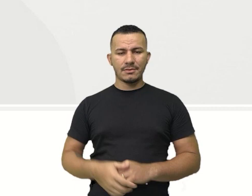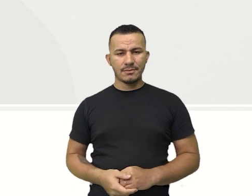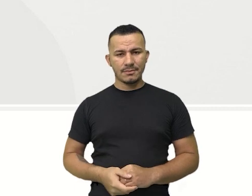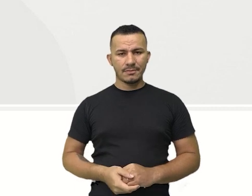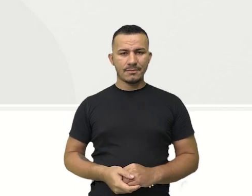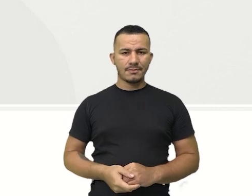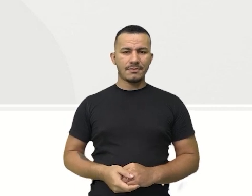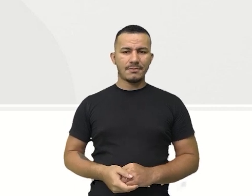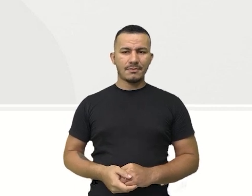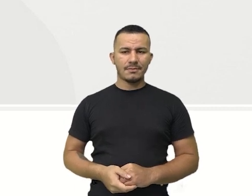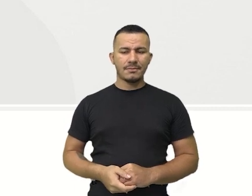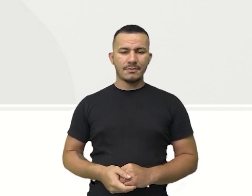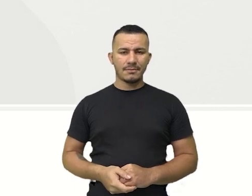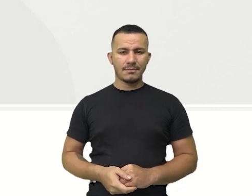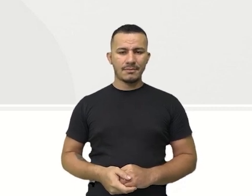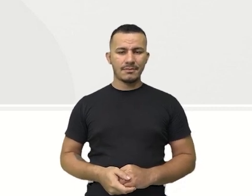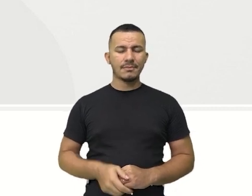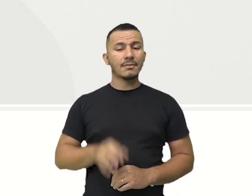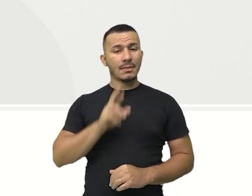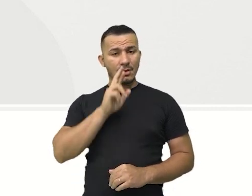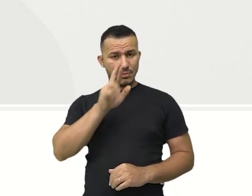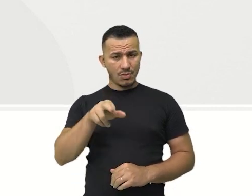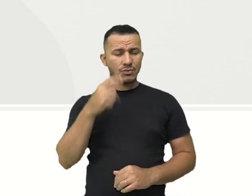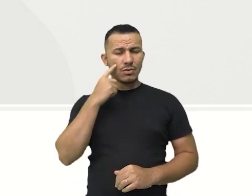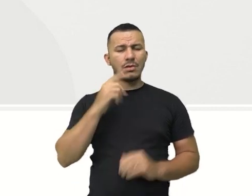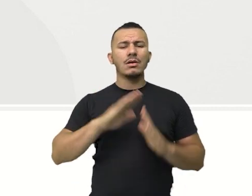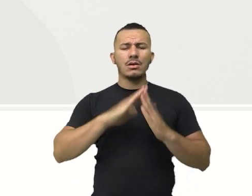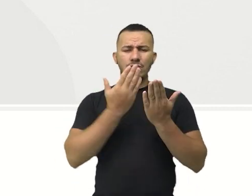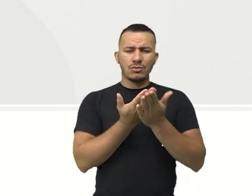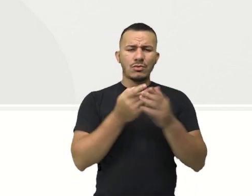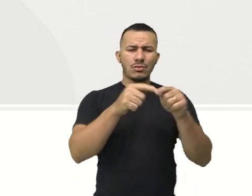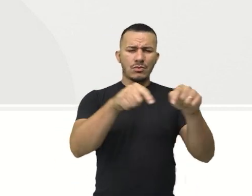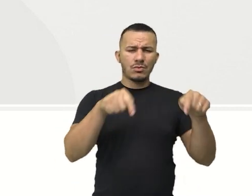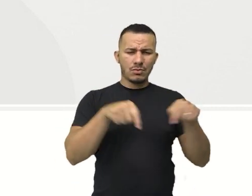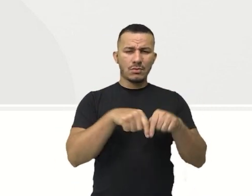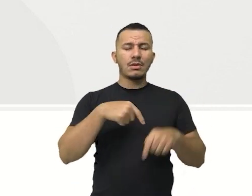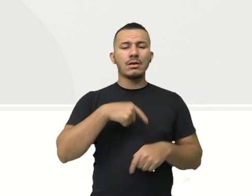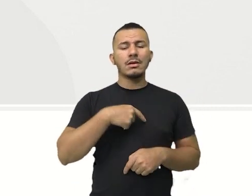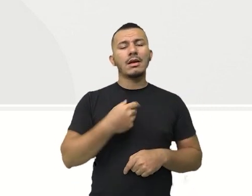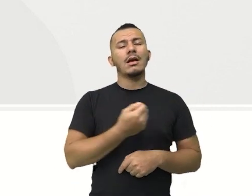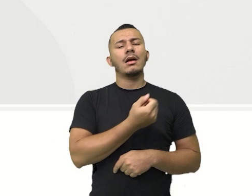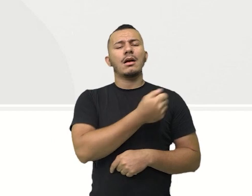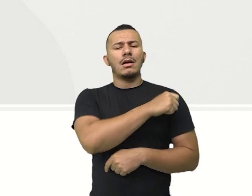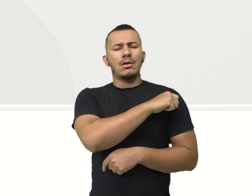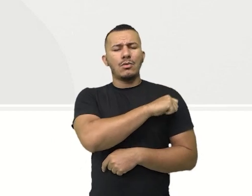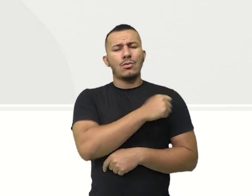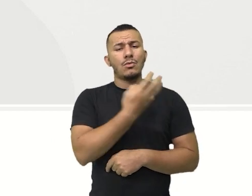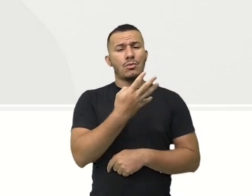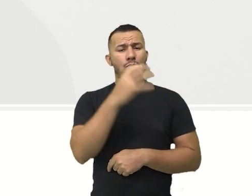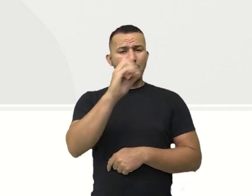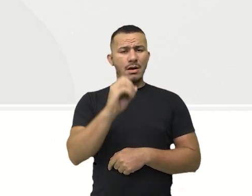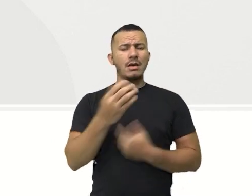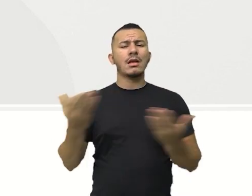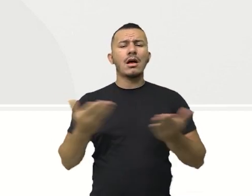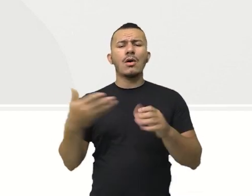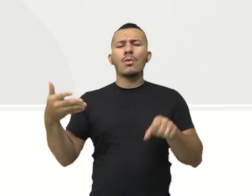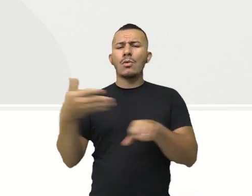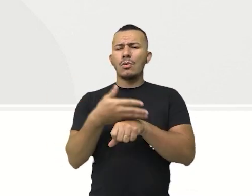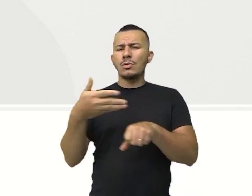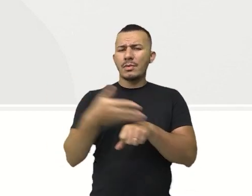35. Então, respondendo a pergunta, numa classe há 40 alunos, hoje foram à aula quantos